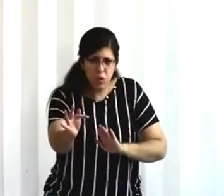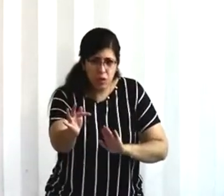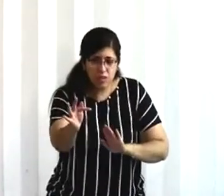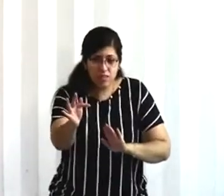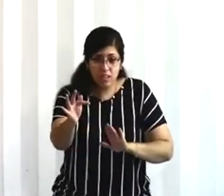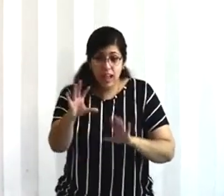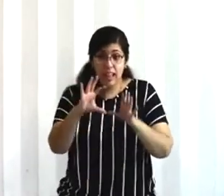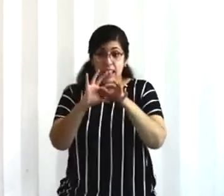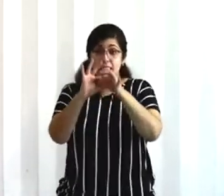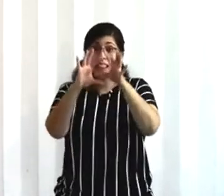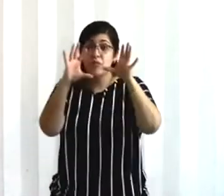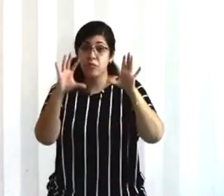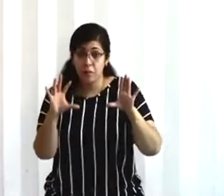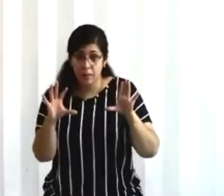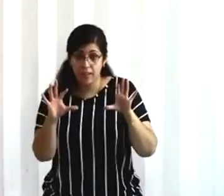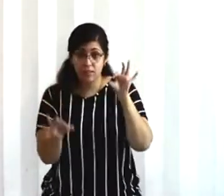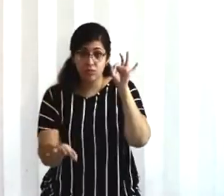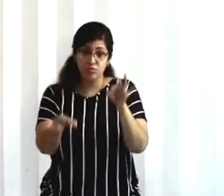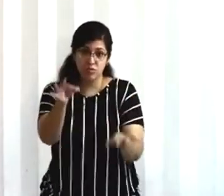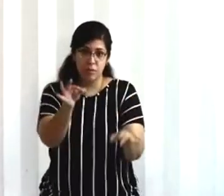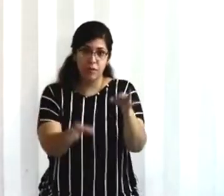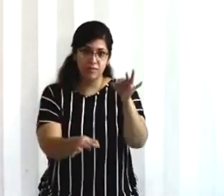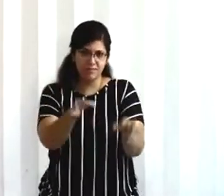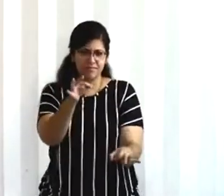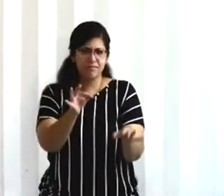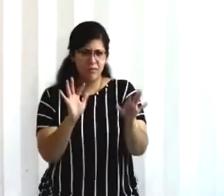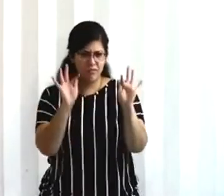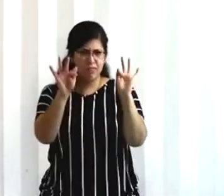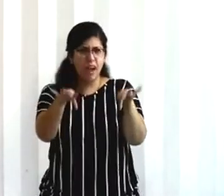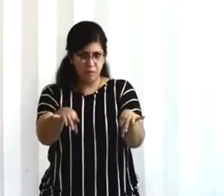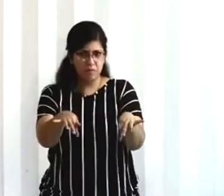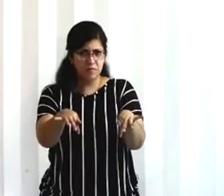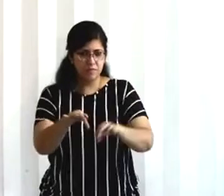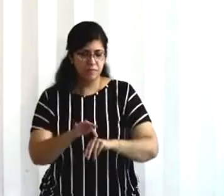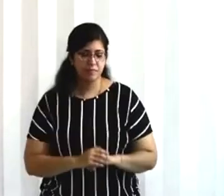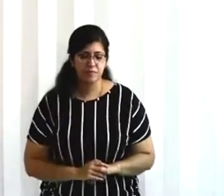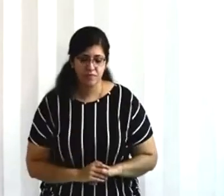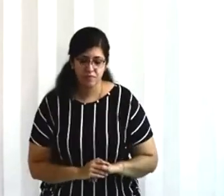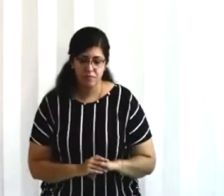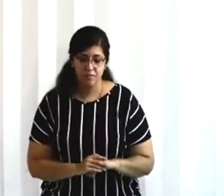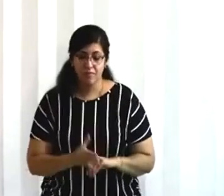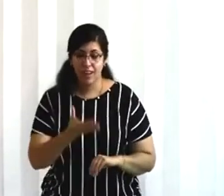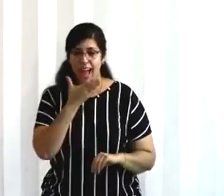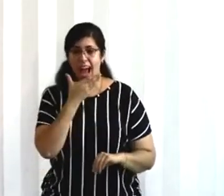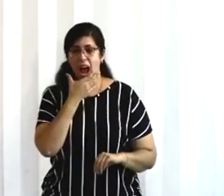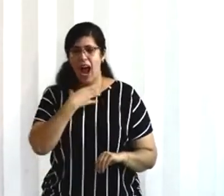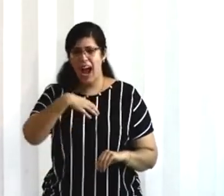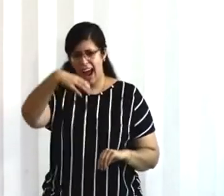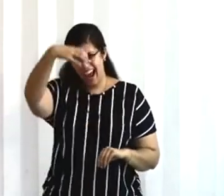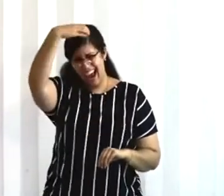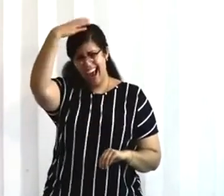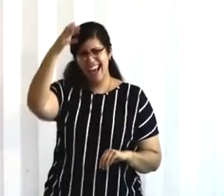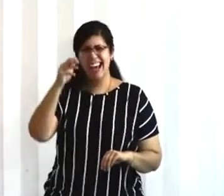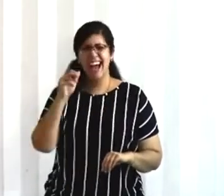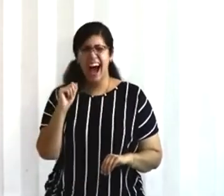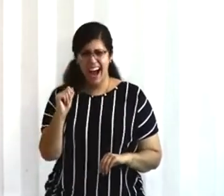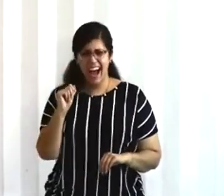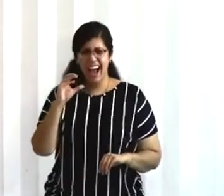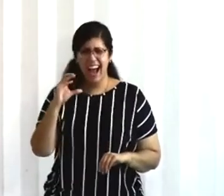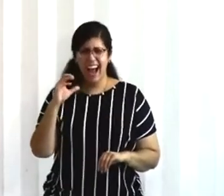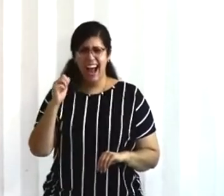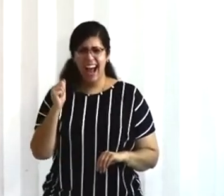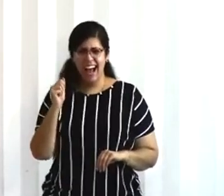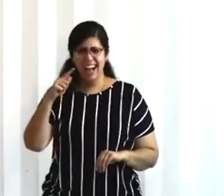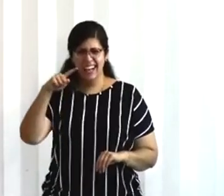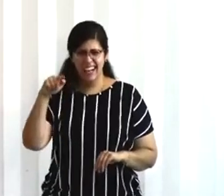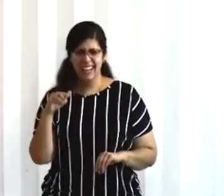livramento após julgamento. Acás, ele é um rei mau. Lá em 2 Reis e 2